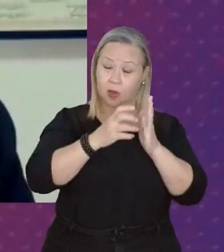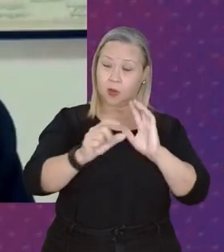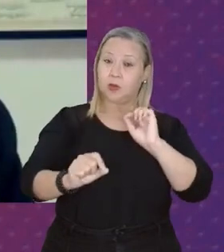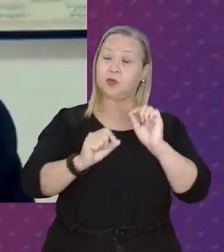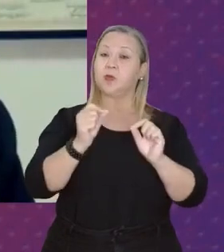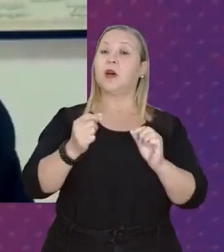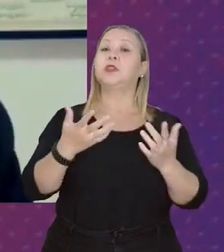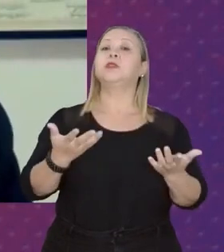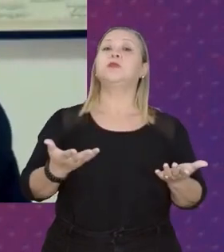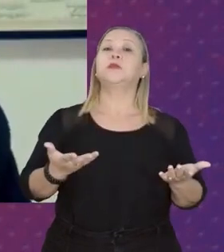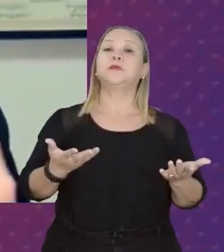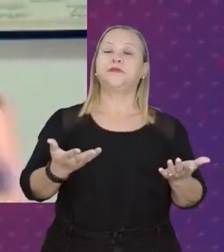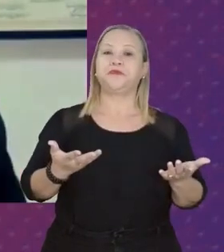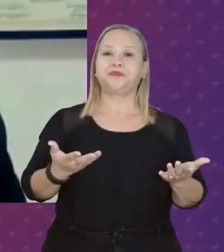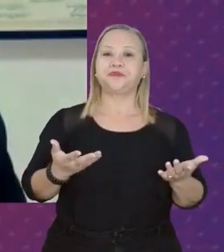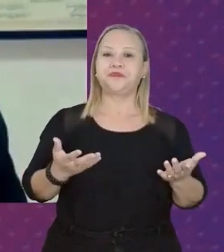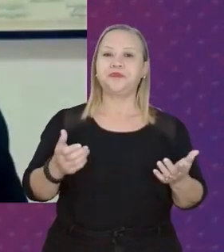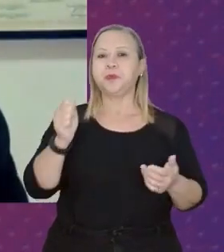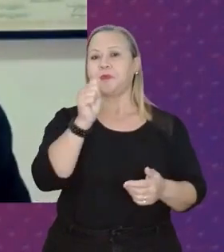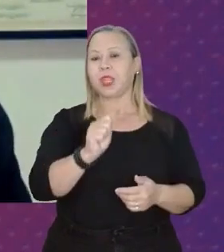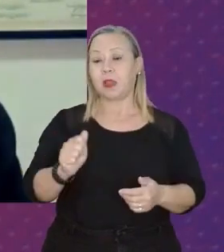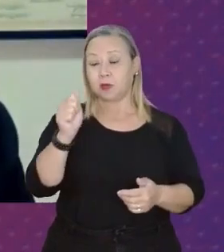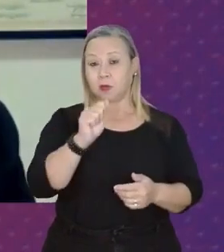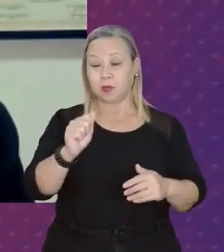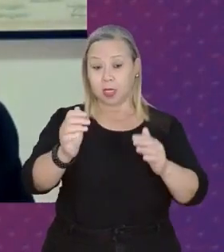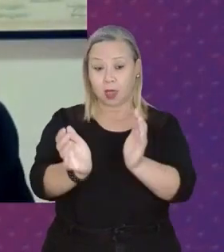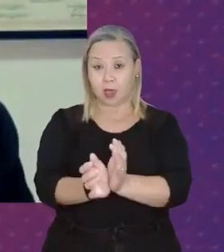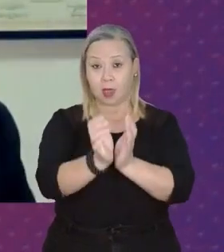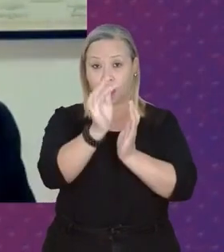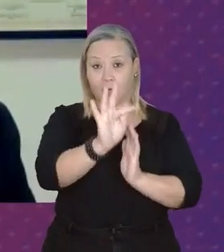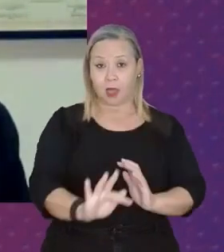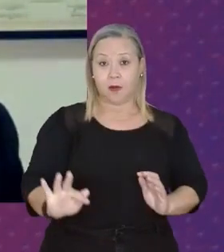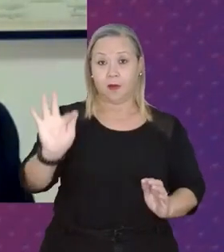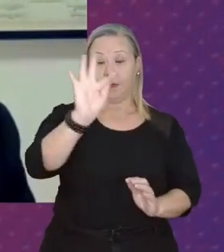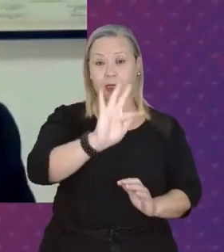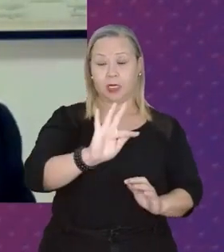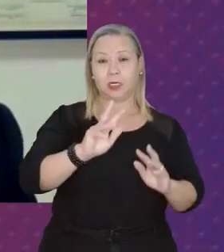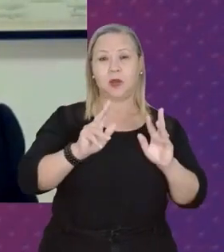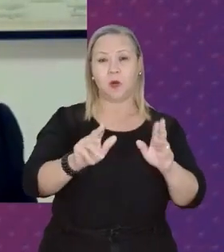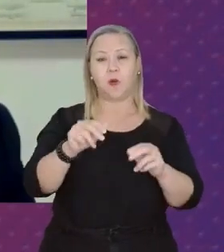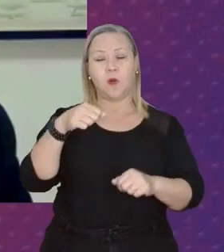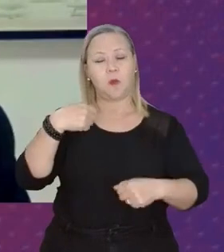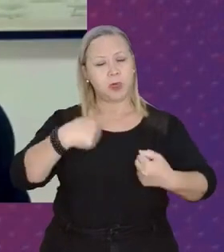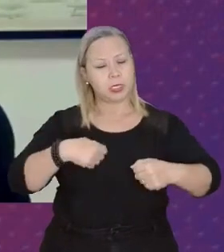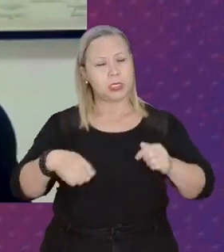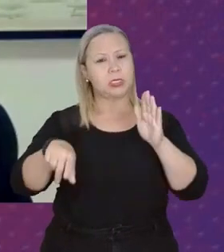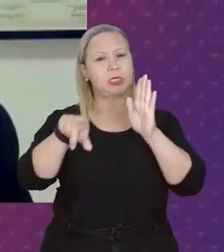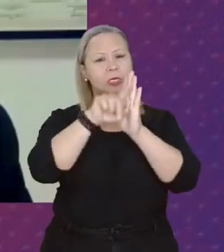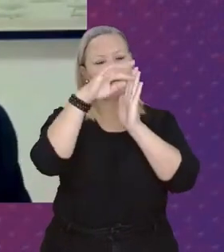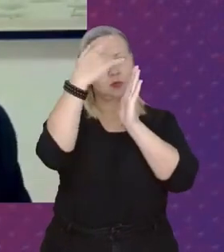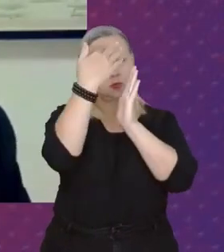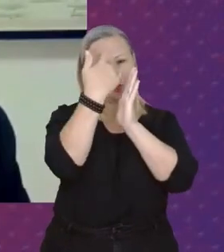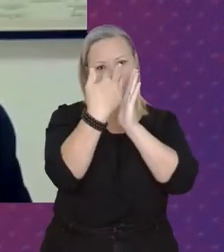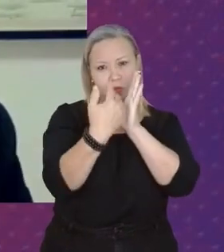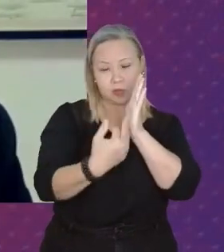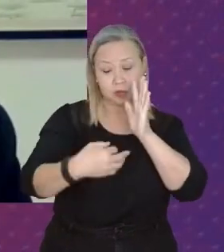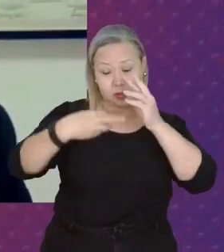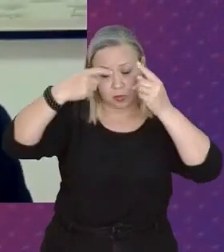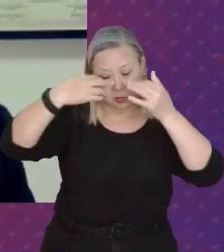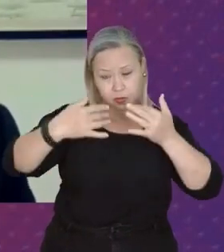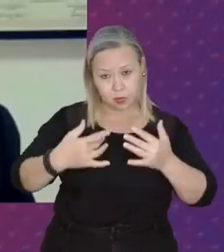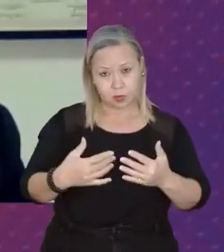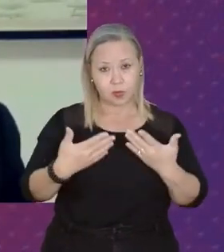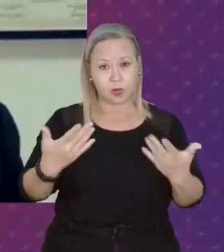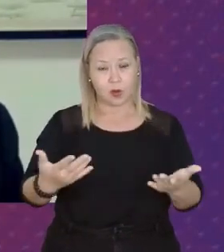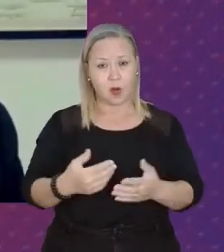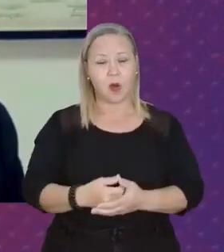vão se associar em federação, como eles vão ter que ter um estatuto, um ideário e um programa comum,